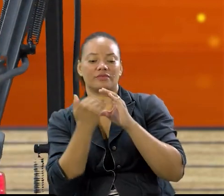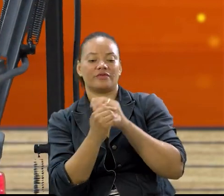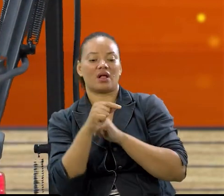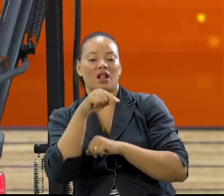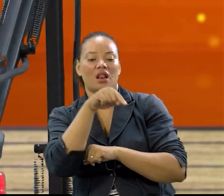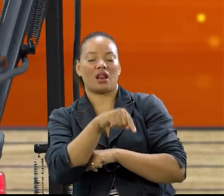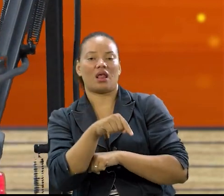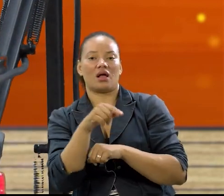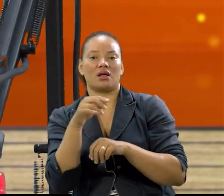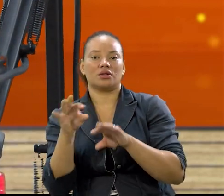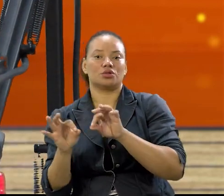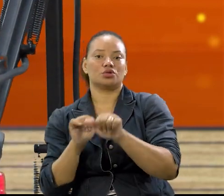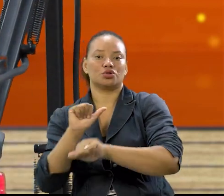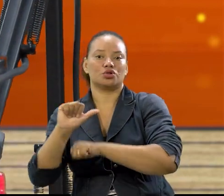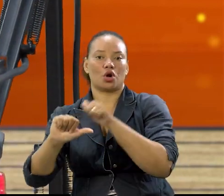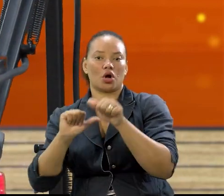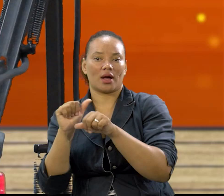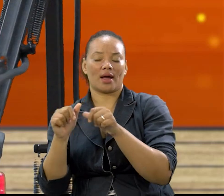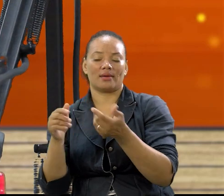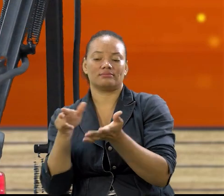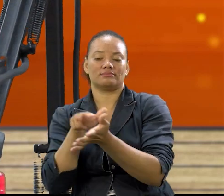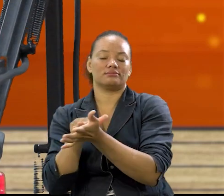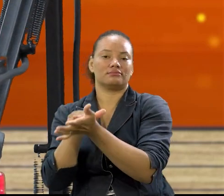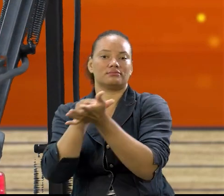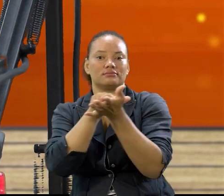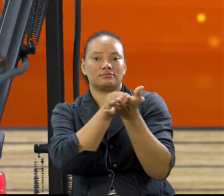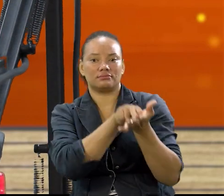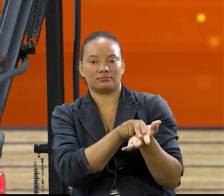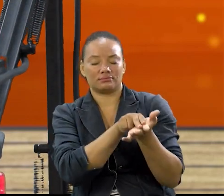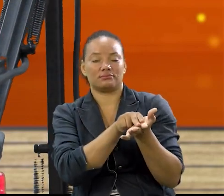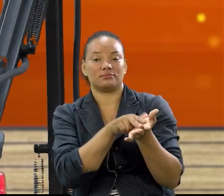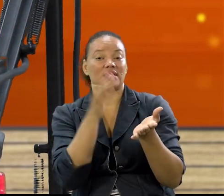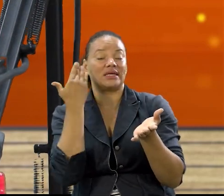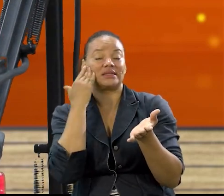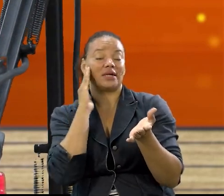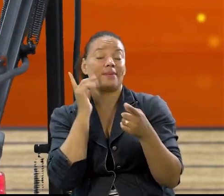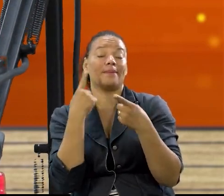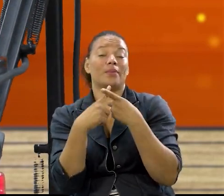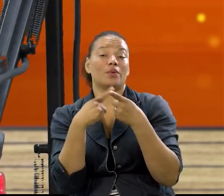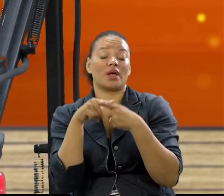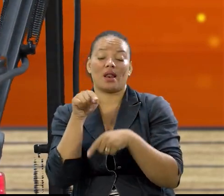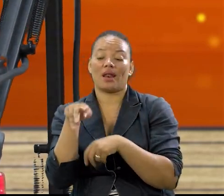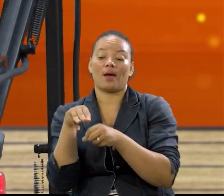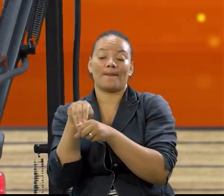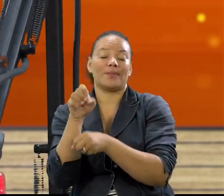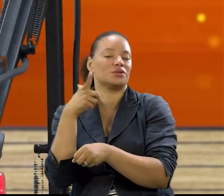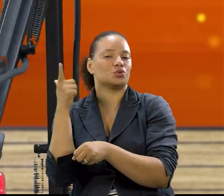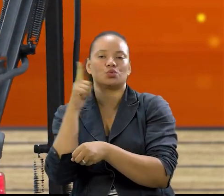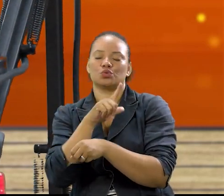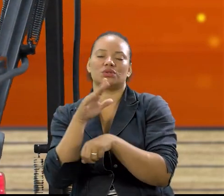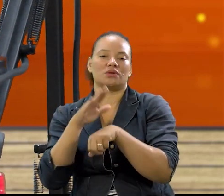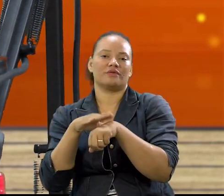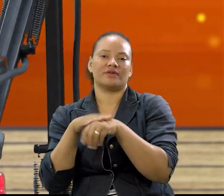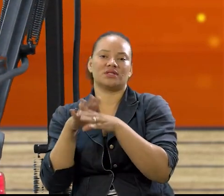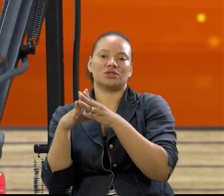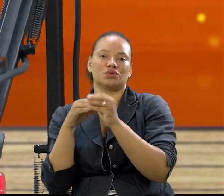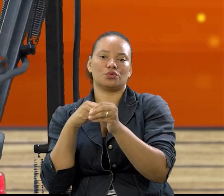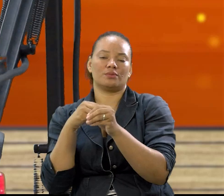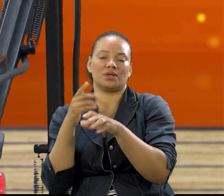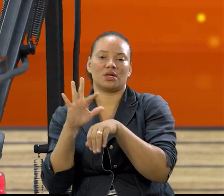criança chega a equipe Já está ciente que a criança está sendo encaminhada porque o município não conseguiu eh eh